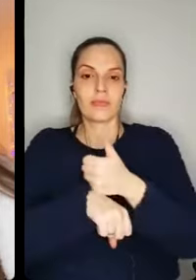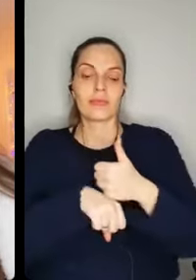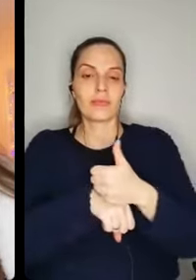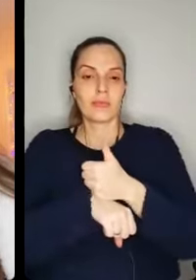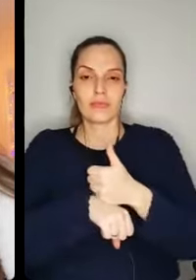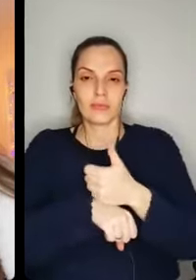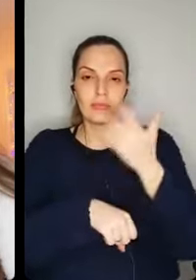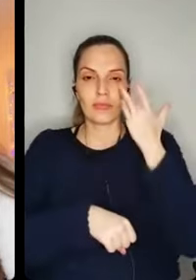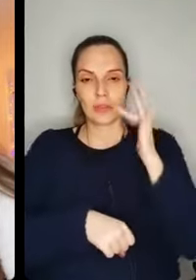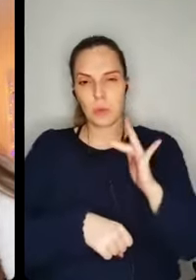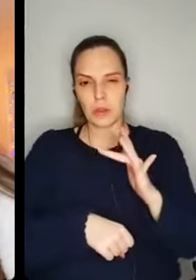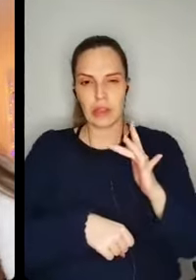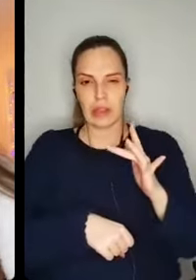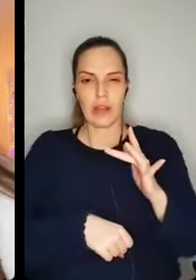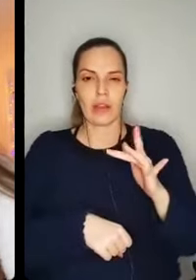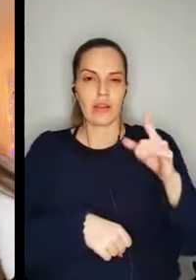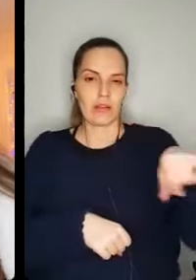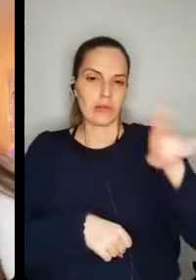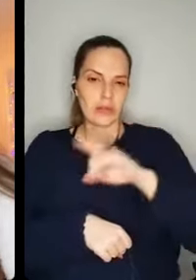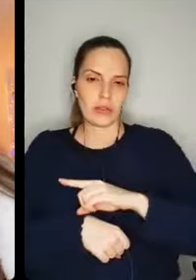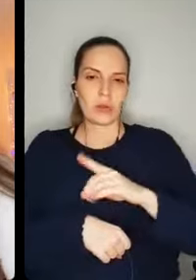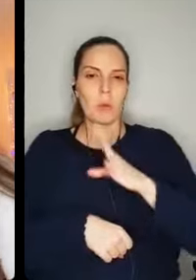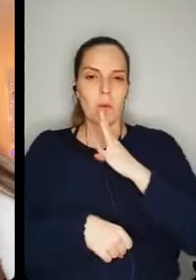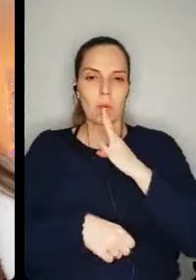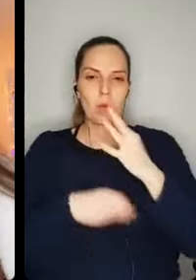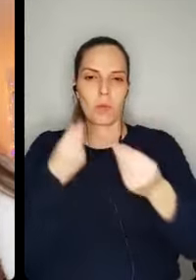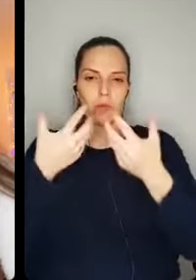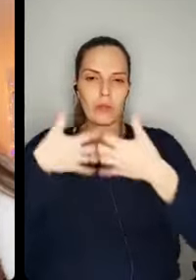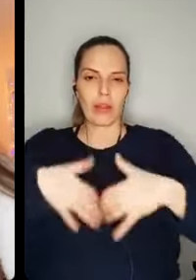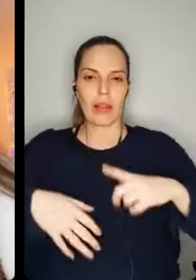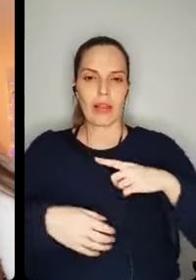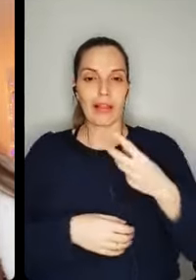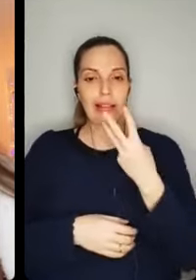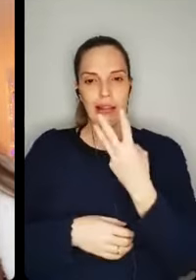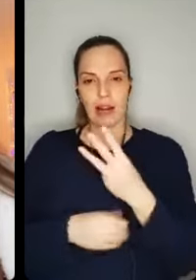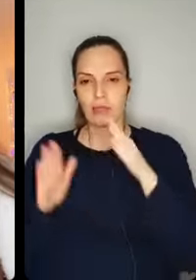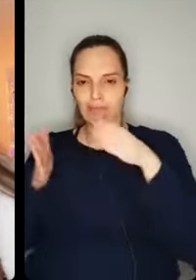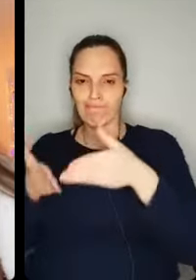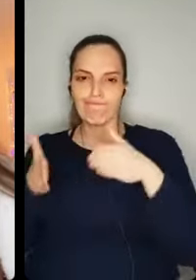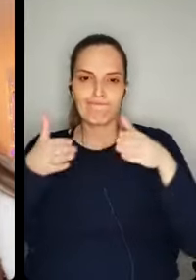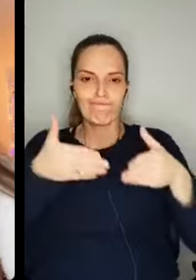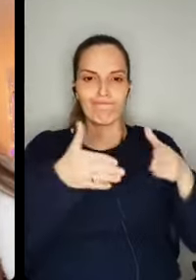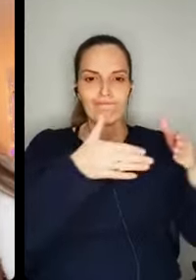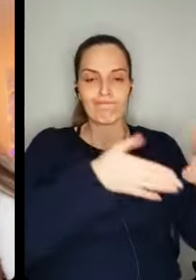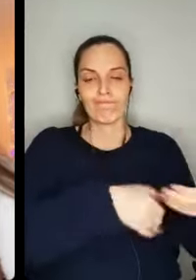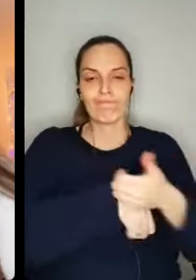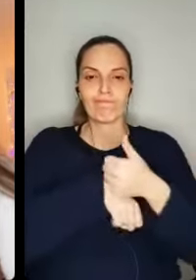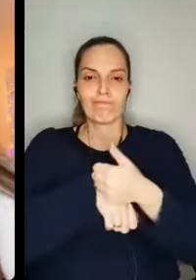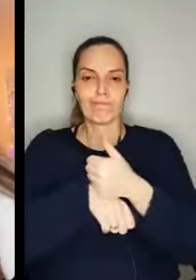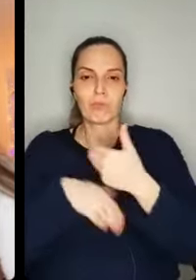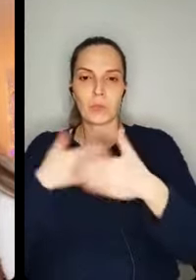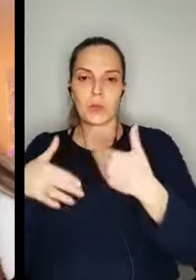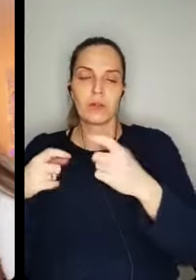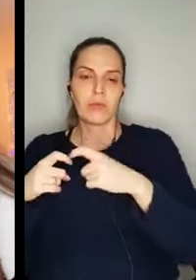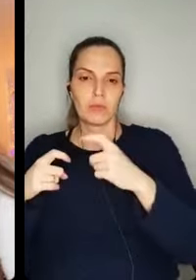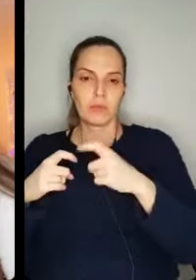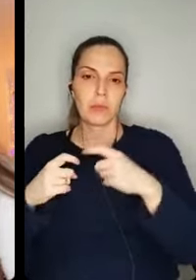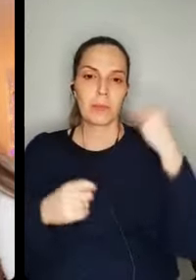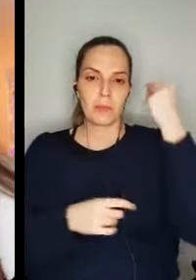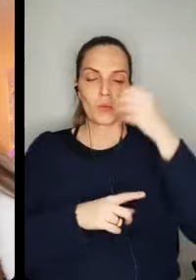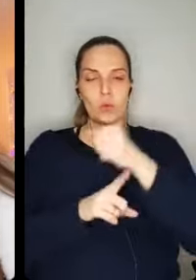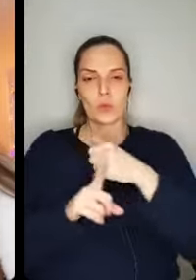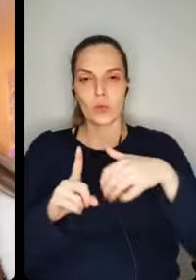funciona, mas a gente tem três ênfases dentro do nosso currículo para esses estágios profissionais. Seria processos clínicos, psicossociais